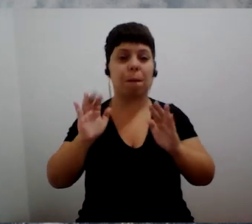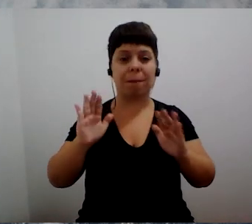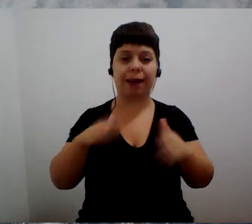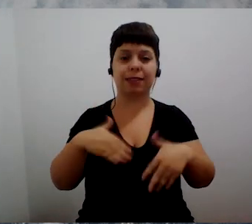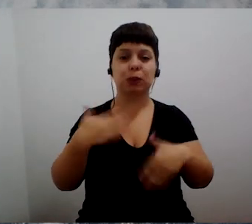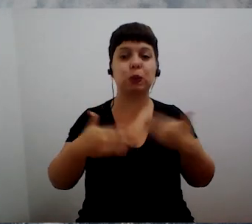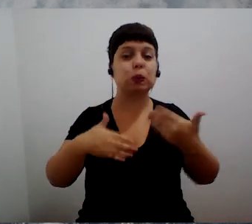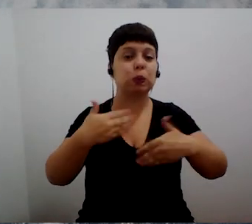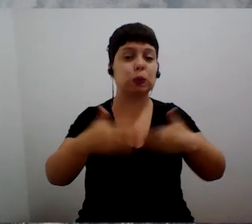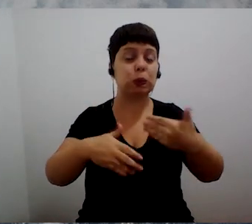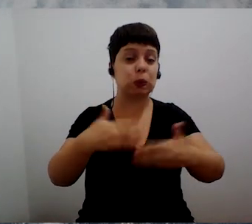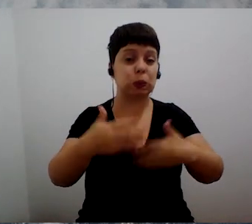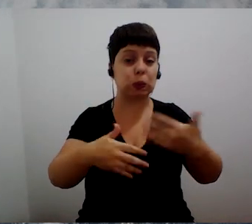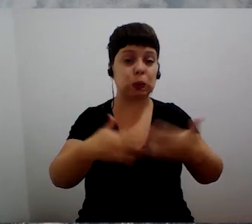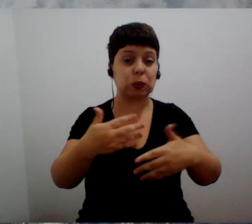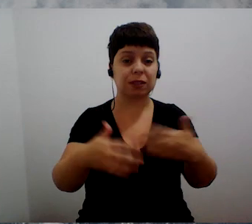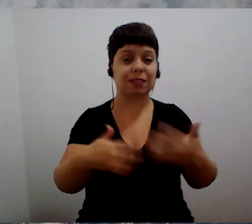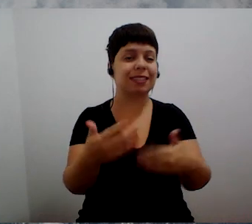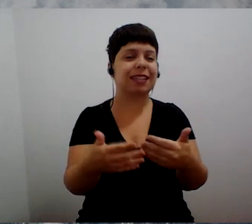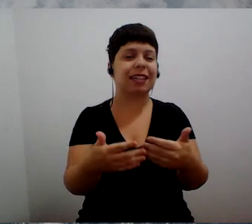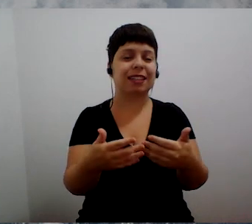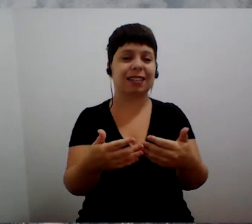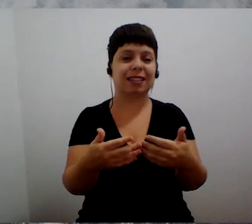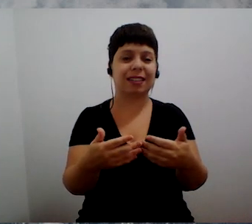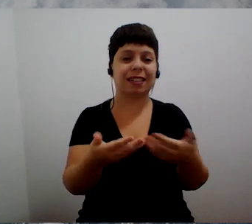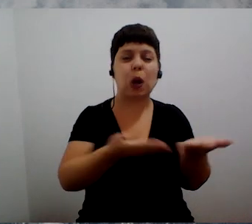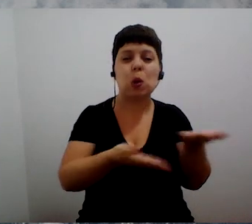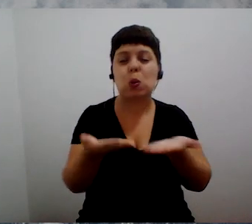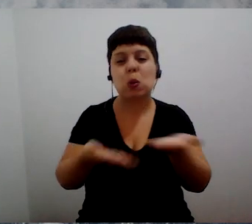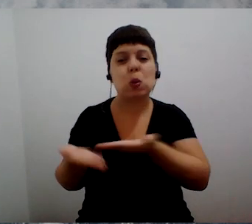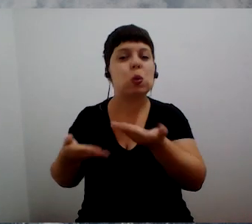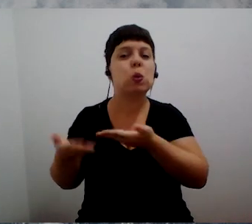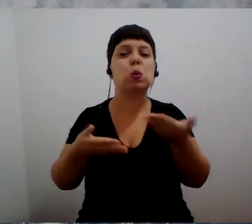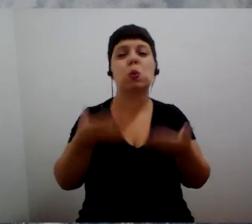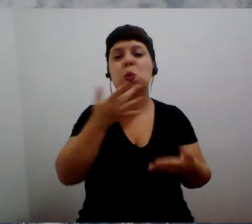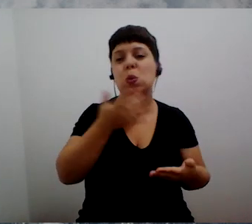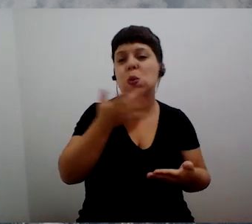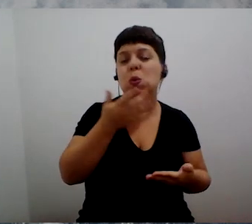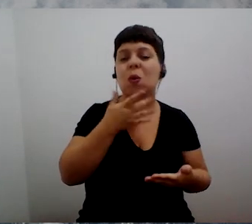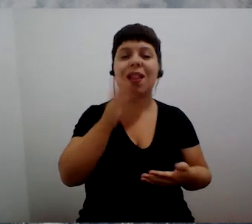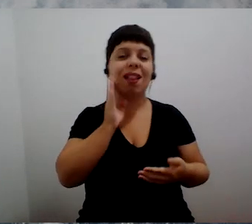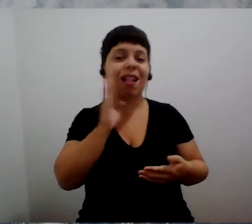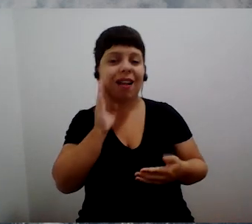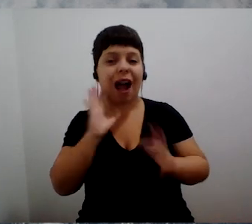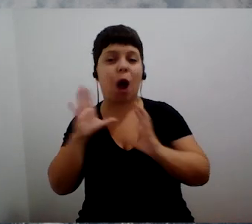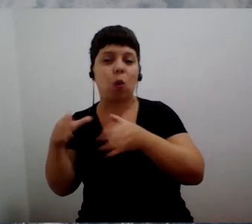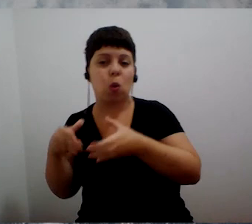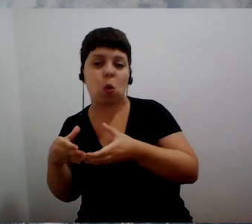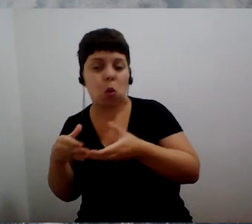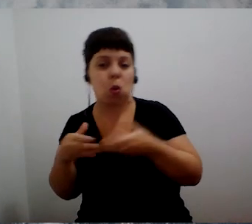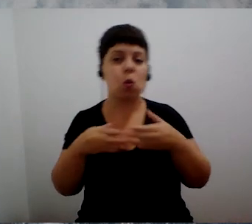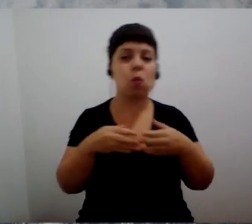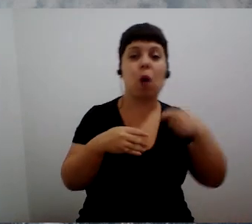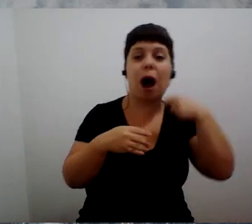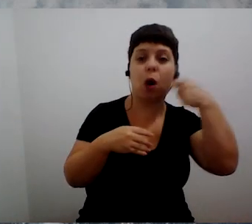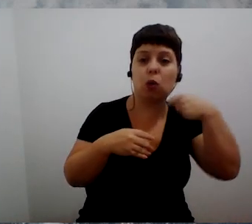A princípio, eu ia fazer em texto, mas aí, conforme a gente foi passando nesse processo de desenvolvimento super legal que a